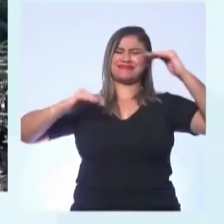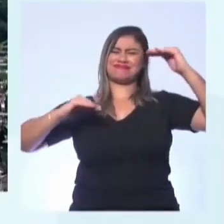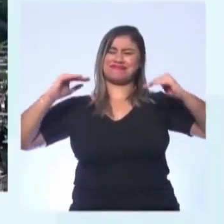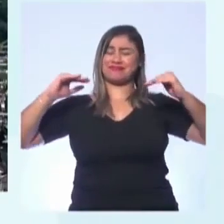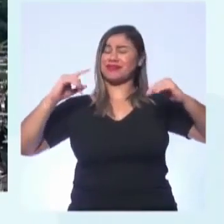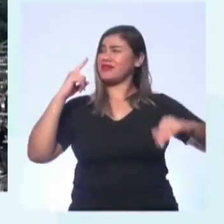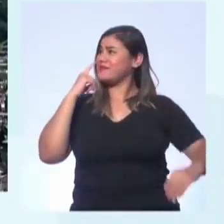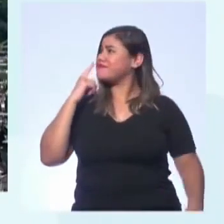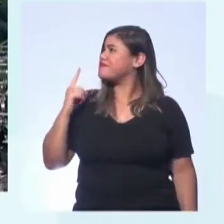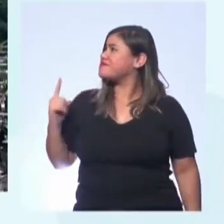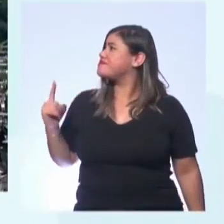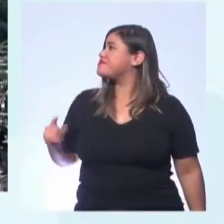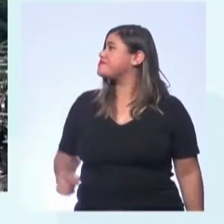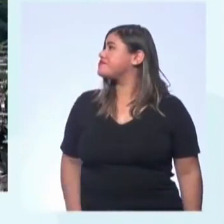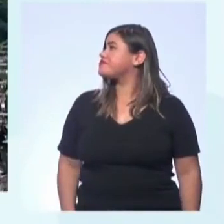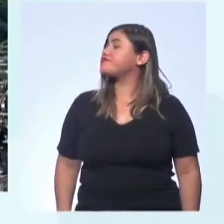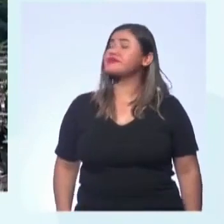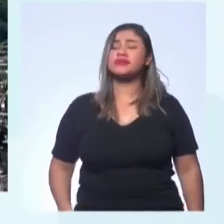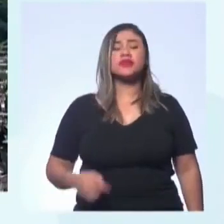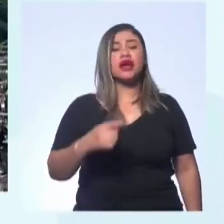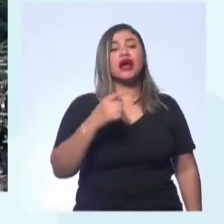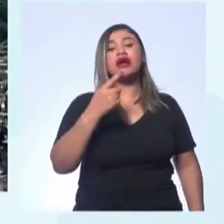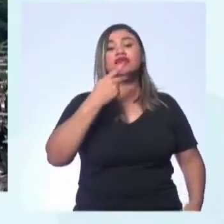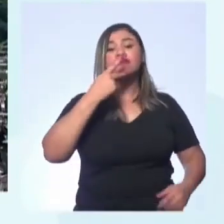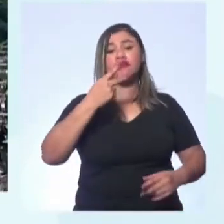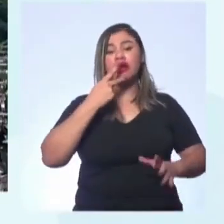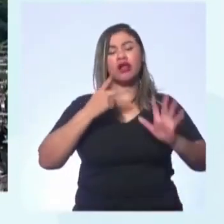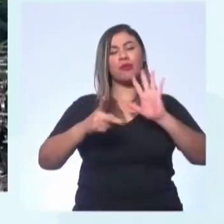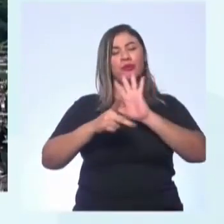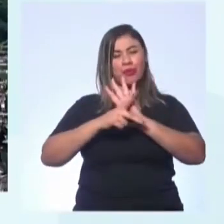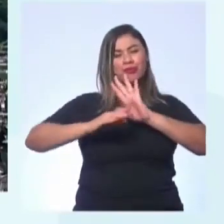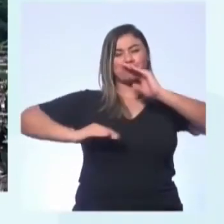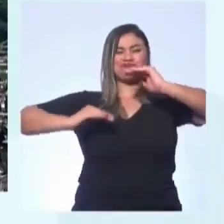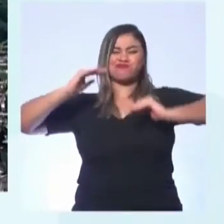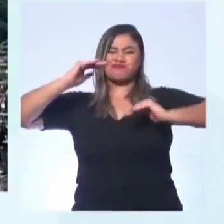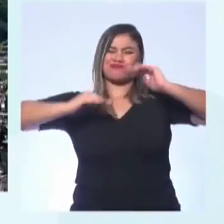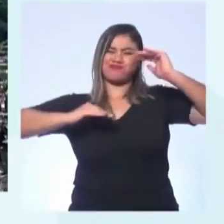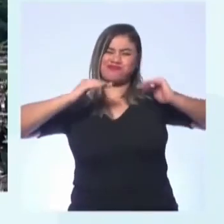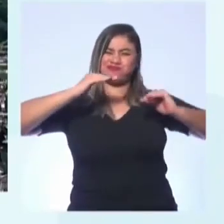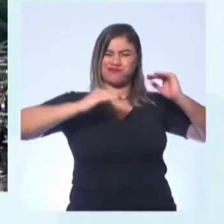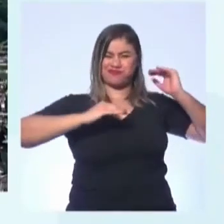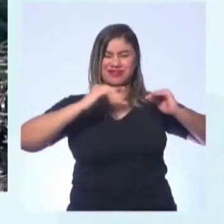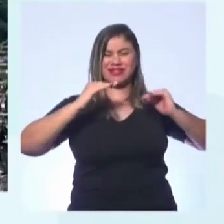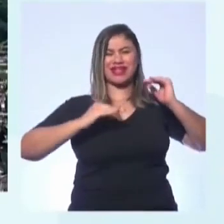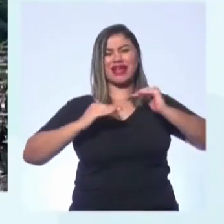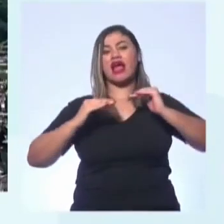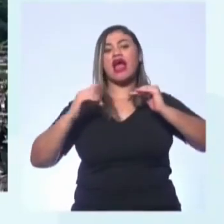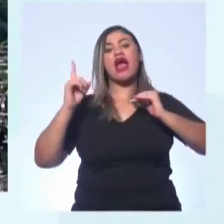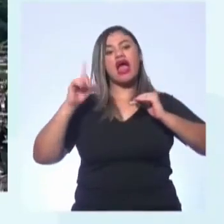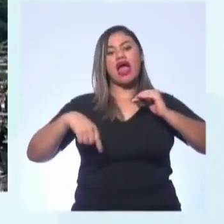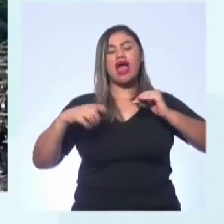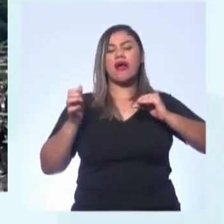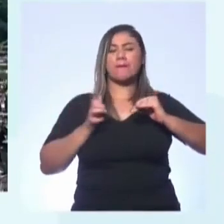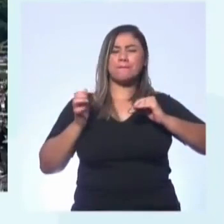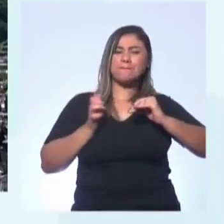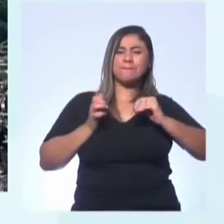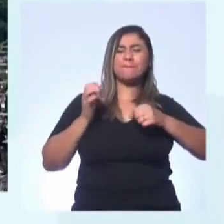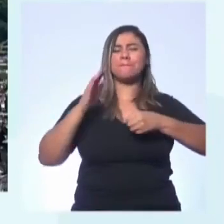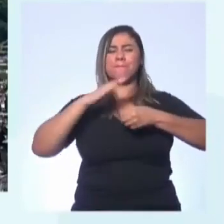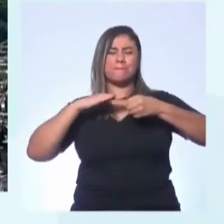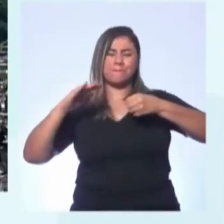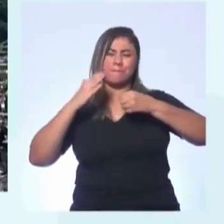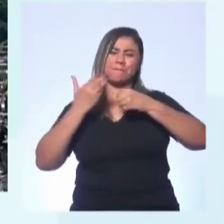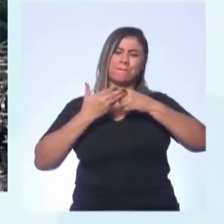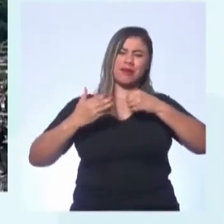gente fala aí sobre essa questão aí, né, das diferenças de classes sociais, né, da sociedade, a gente